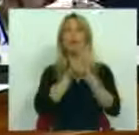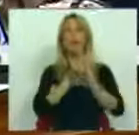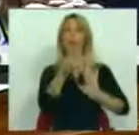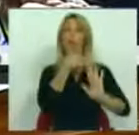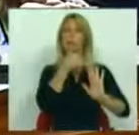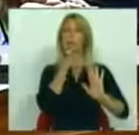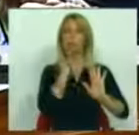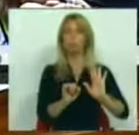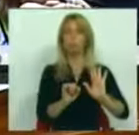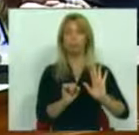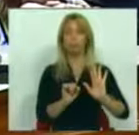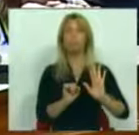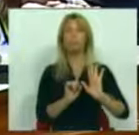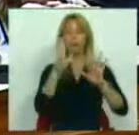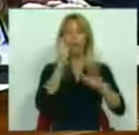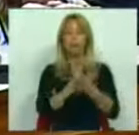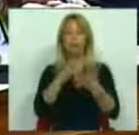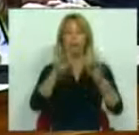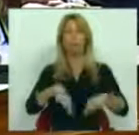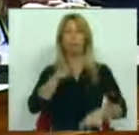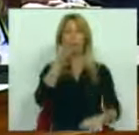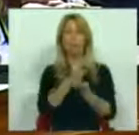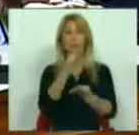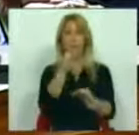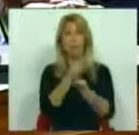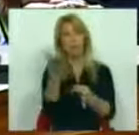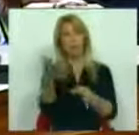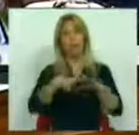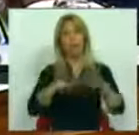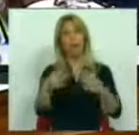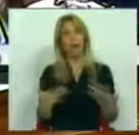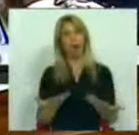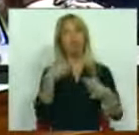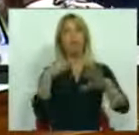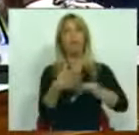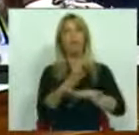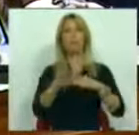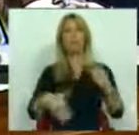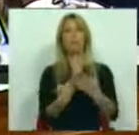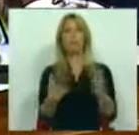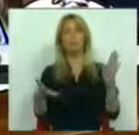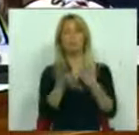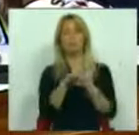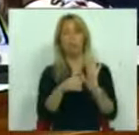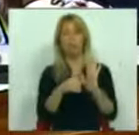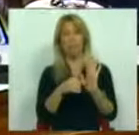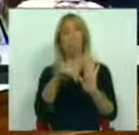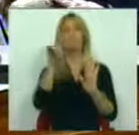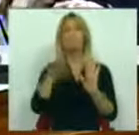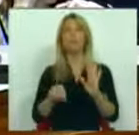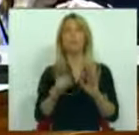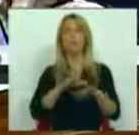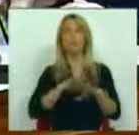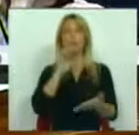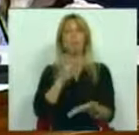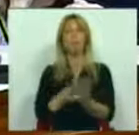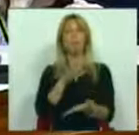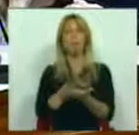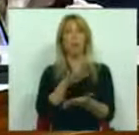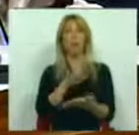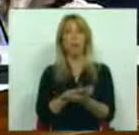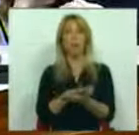setembro, o que vem fazer precisamente com esta proposta de lei. Acresce que, na sequência da publicação